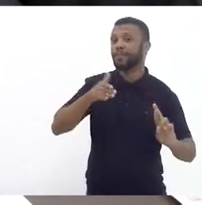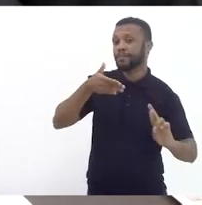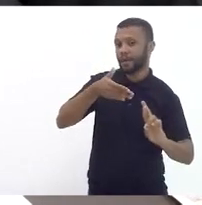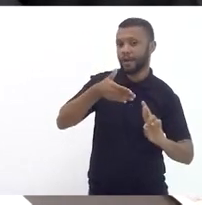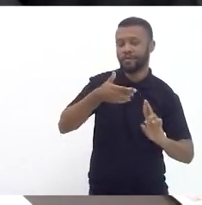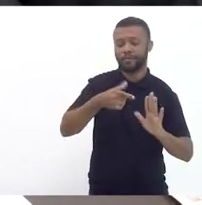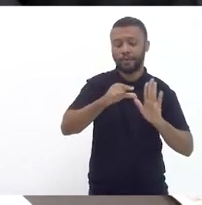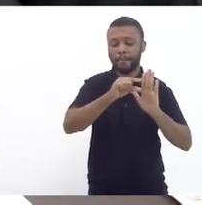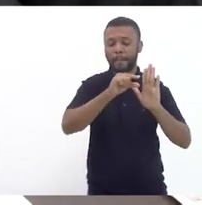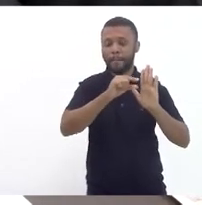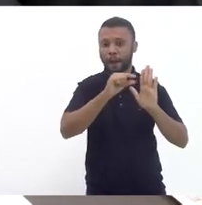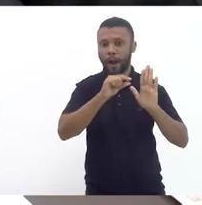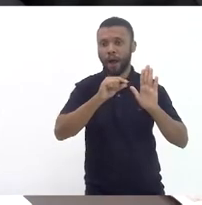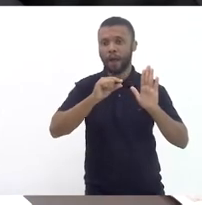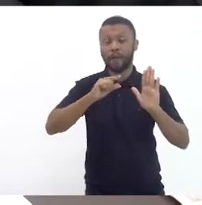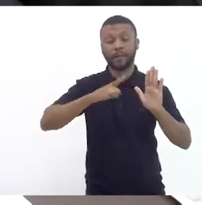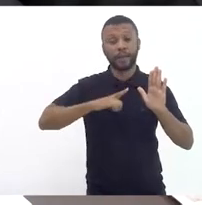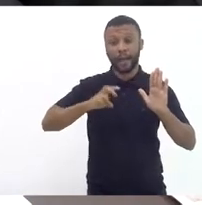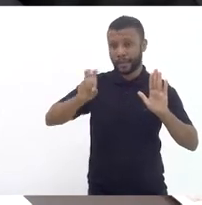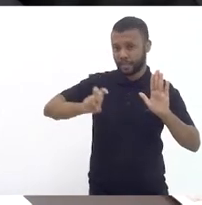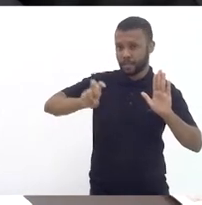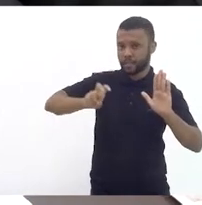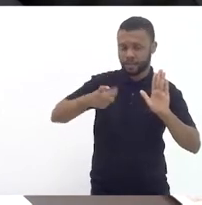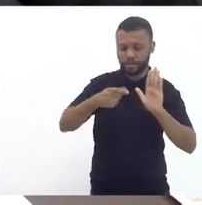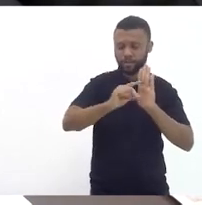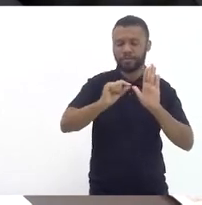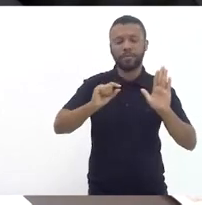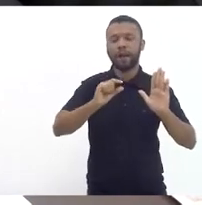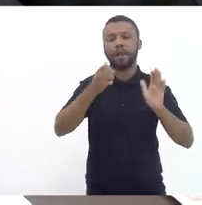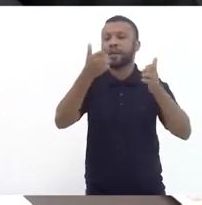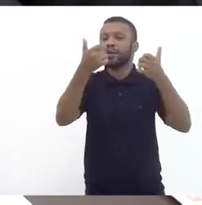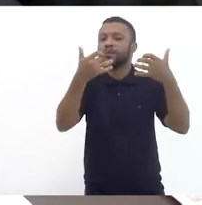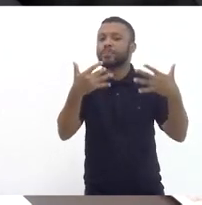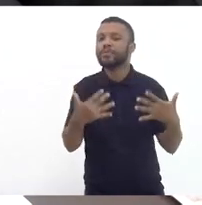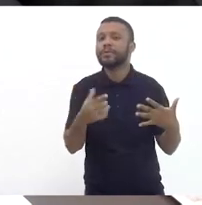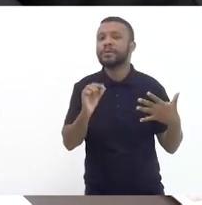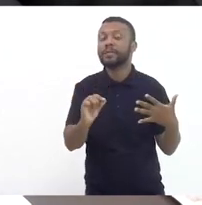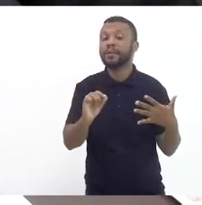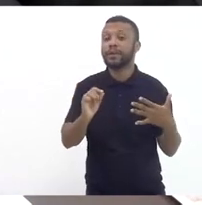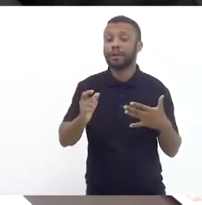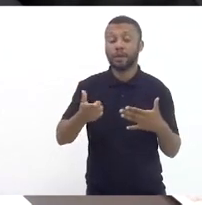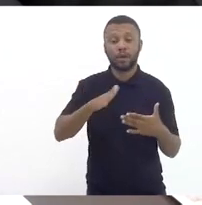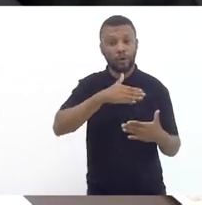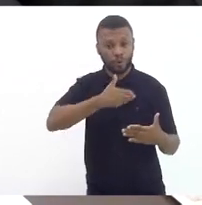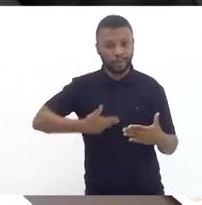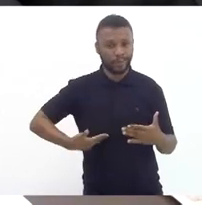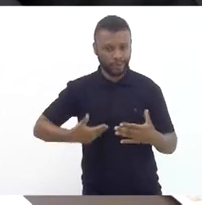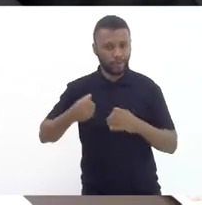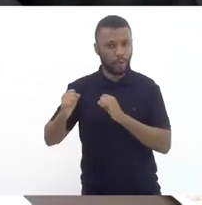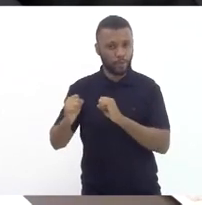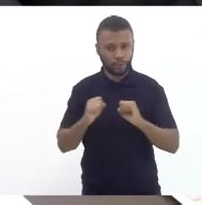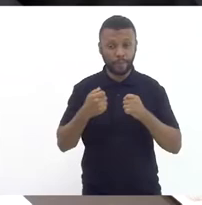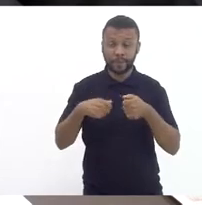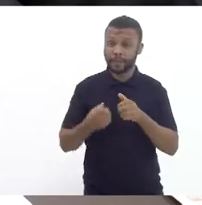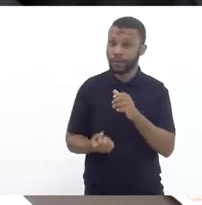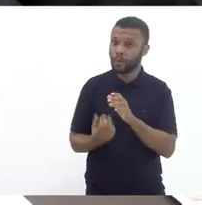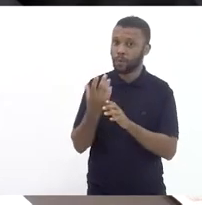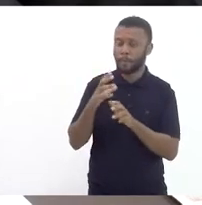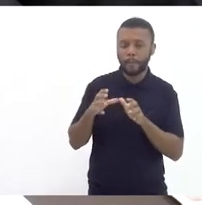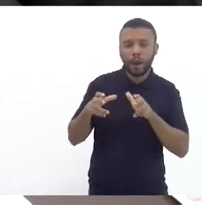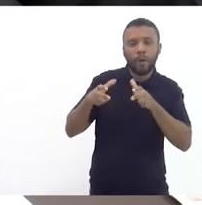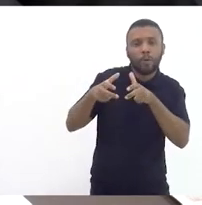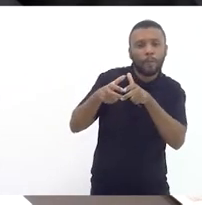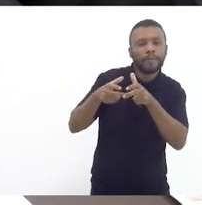tem. Dentre elas, a cláusula quinta, ela prevê que o poder concedente ele tem que constituir uma comissão mista que vai